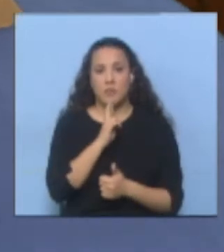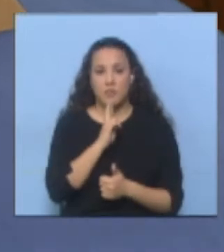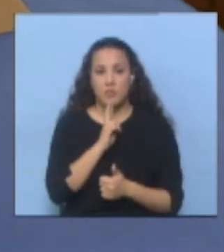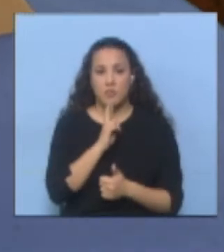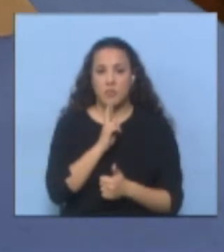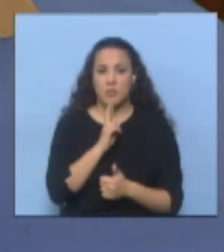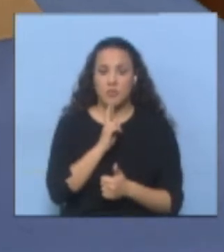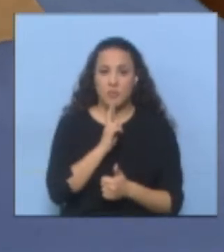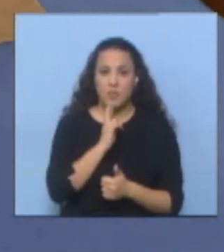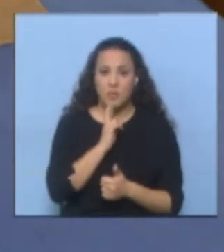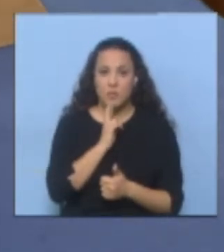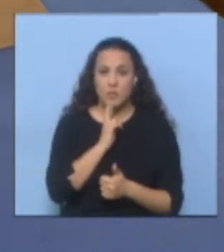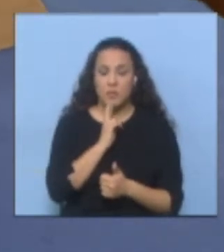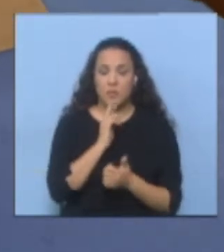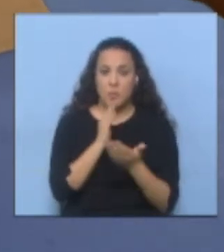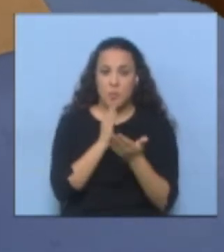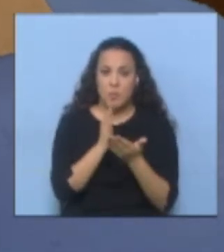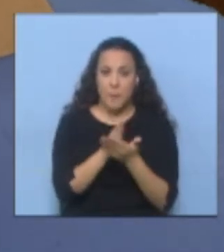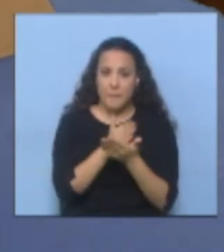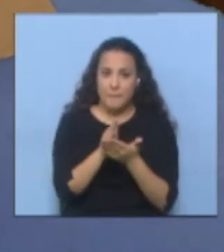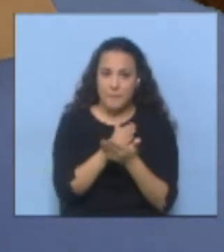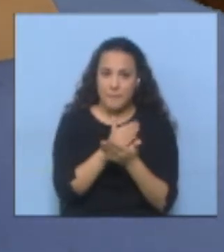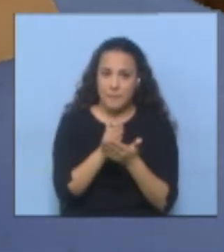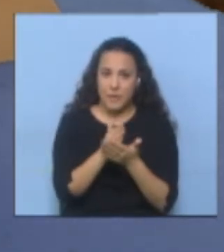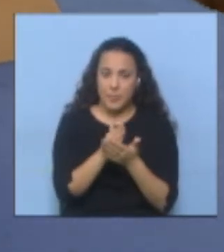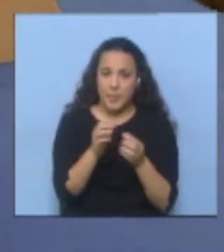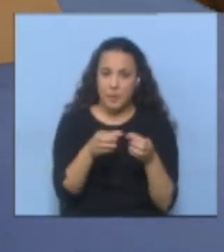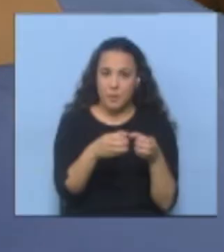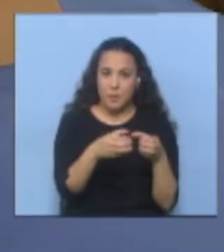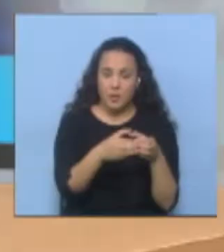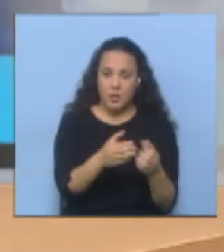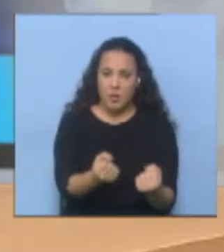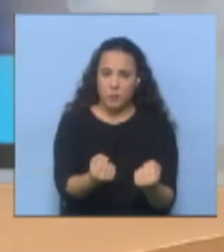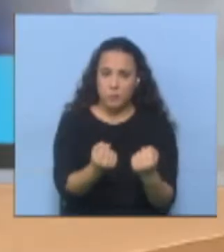de turismo muito forte, o que faz com que